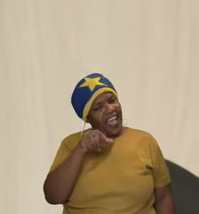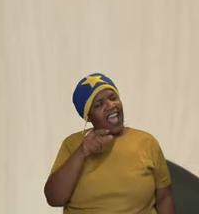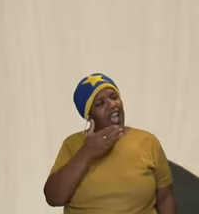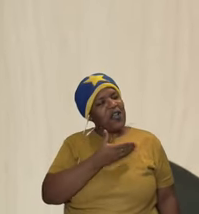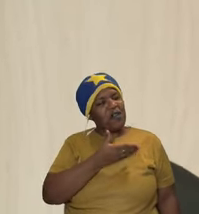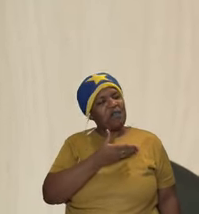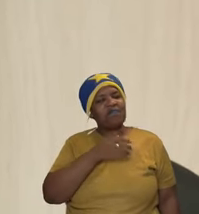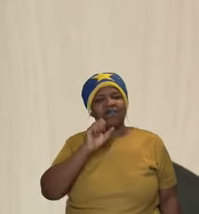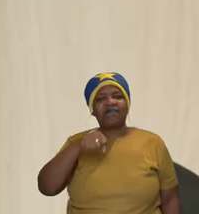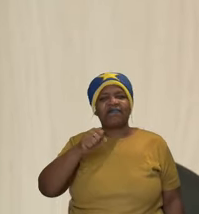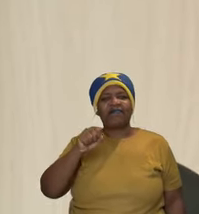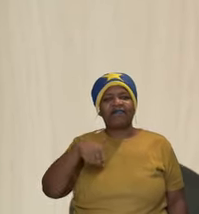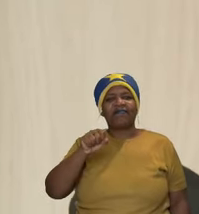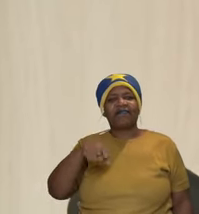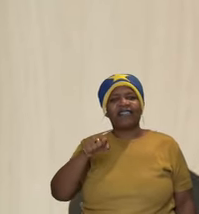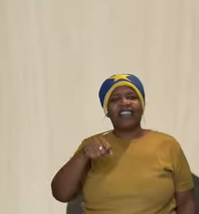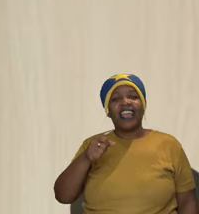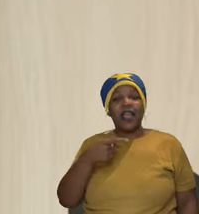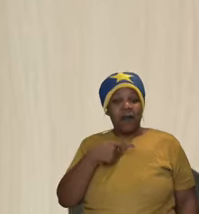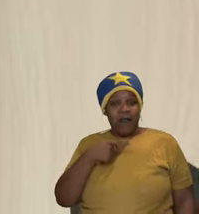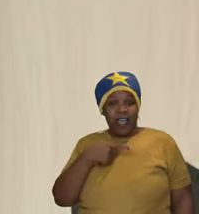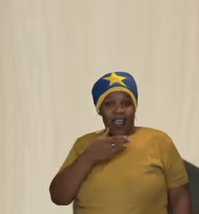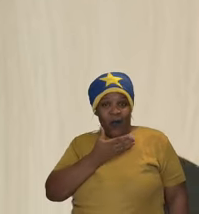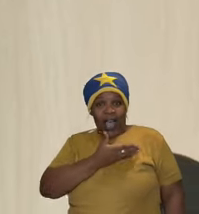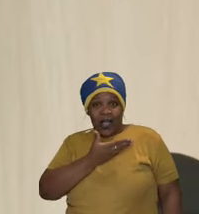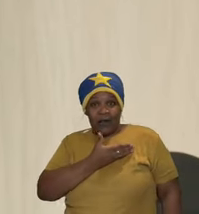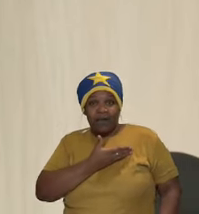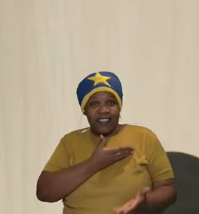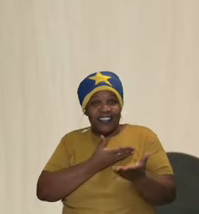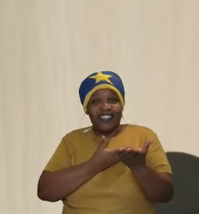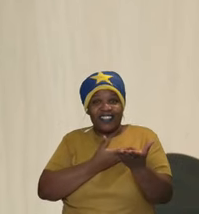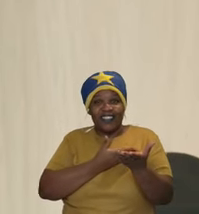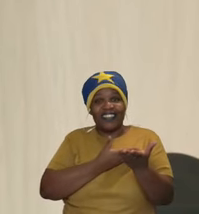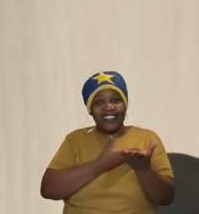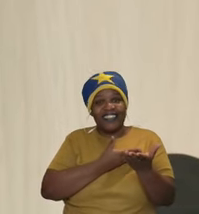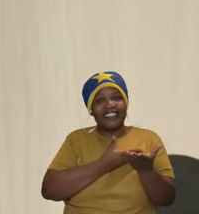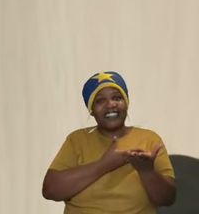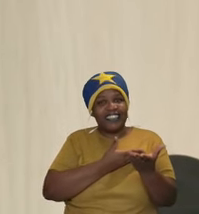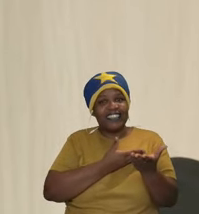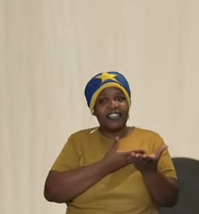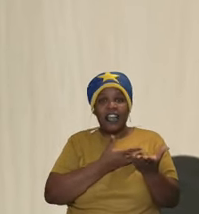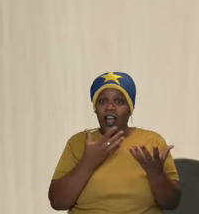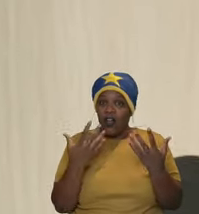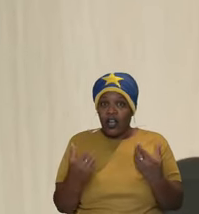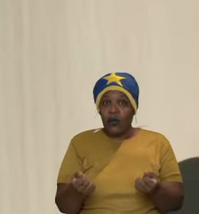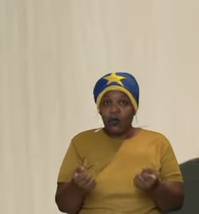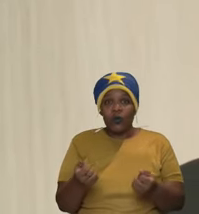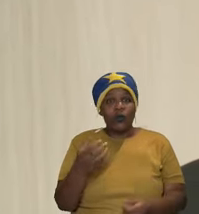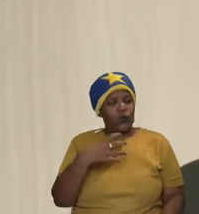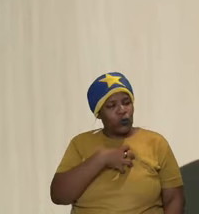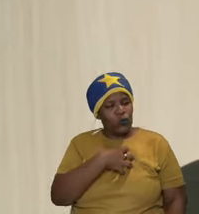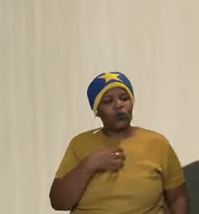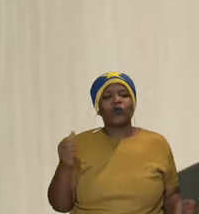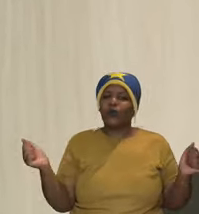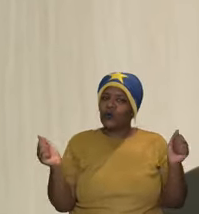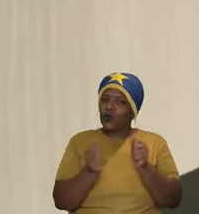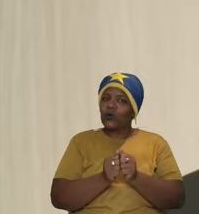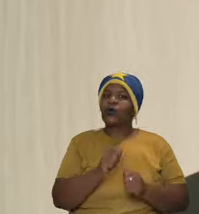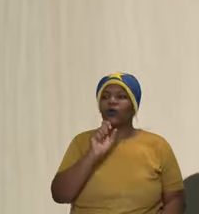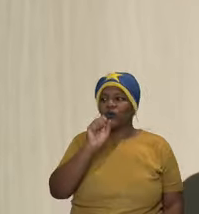Essas coisas mesmo. Valeu, amigo. Mãe, vida. Amiga, pra essas